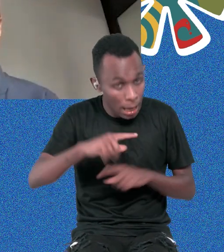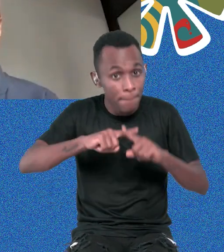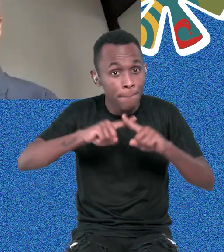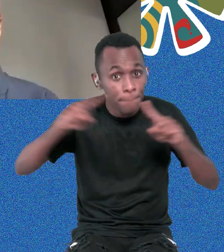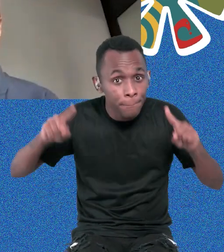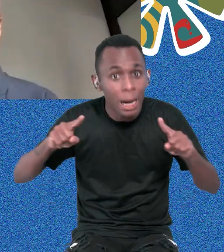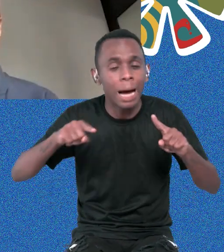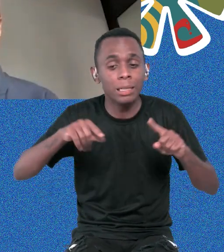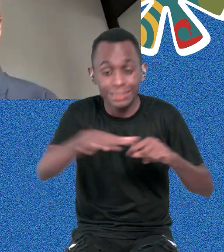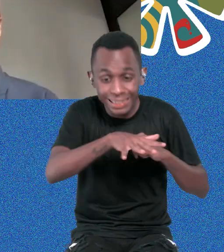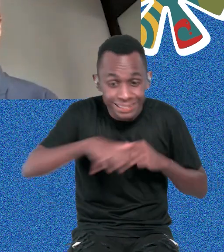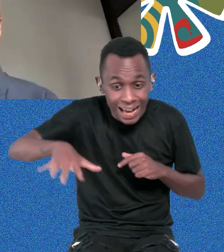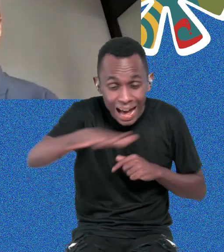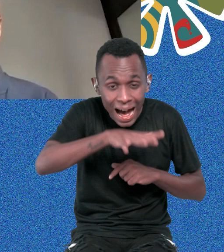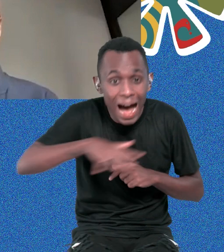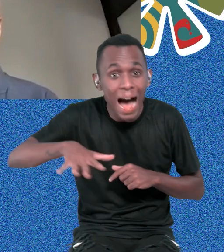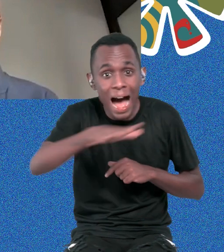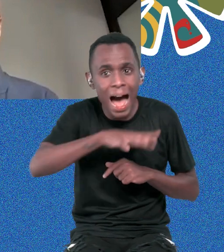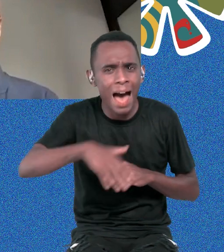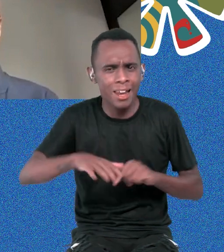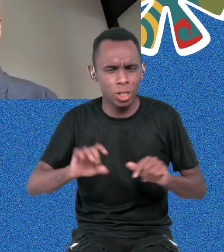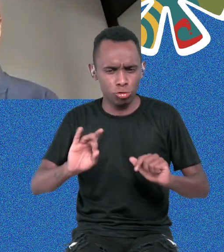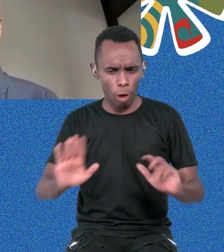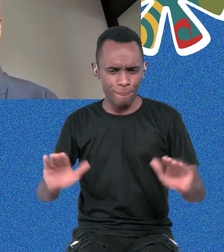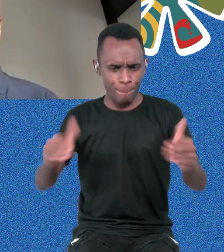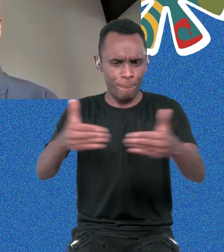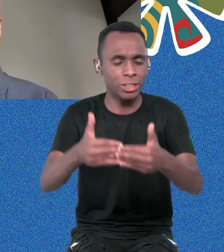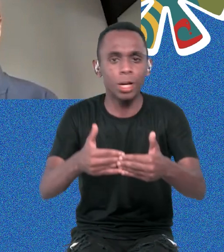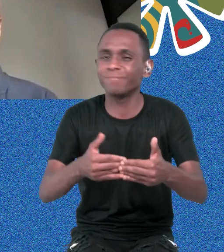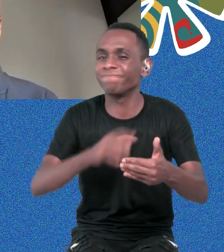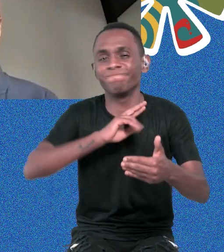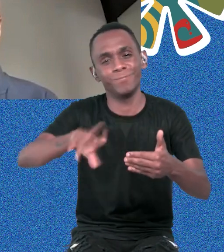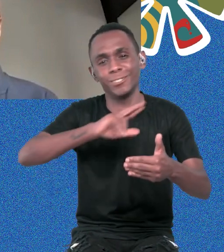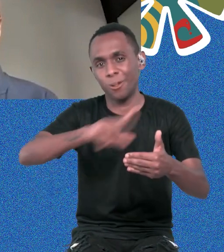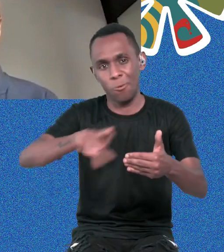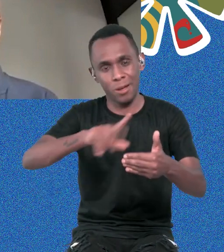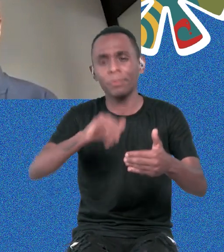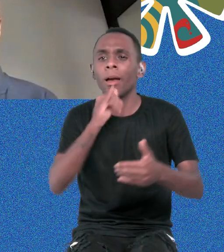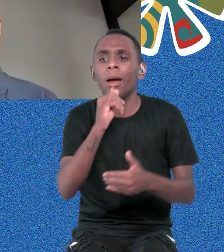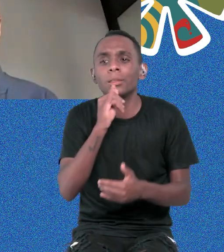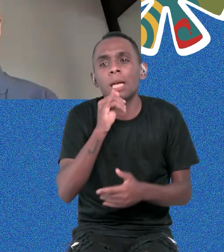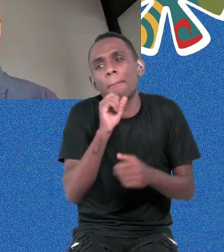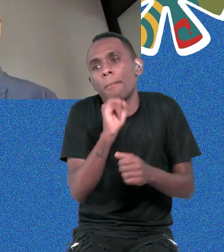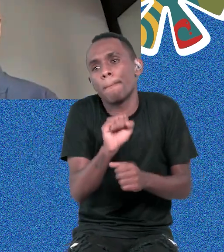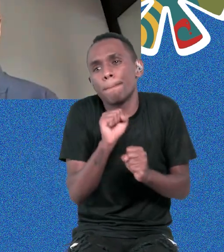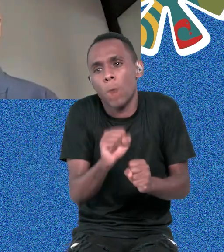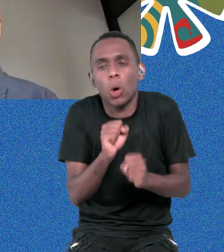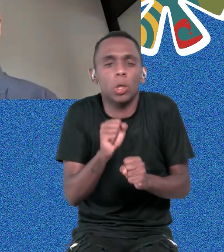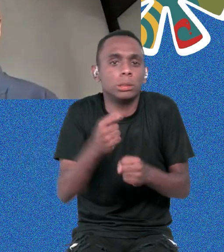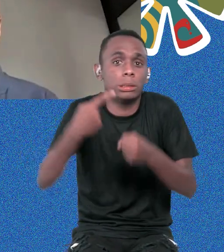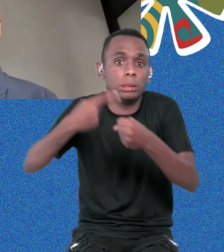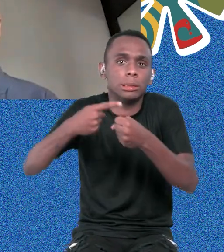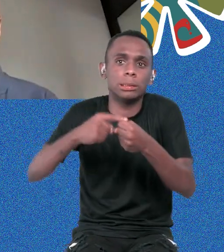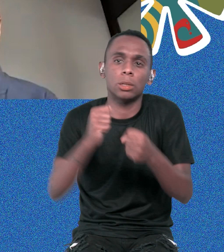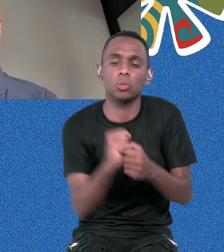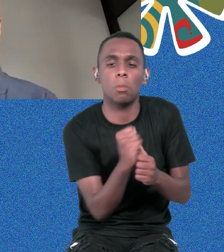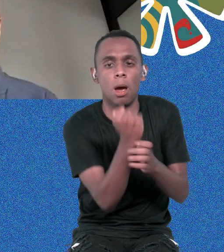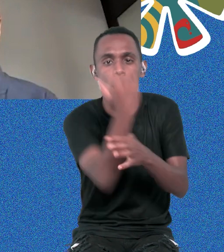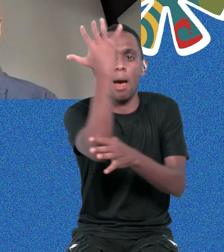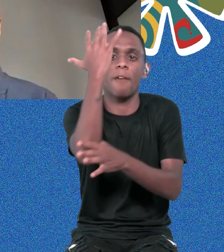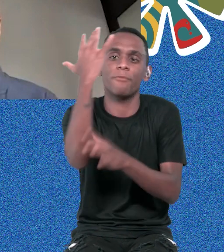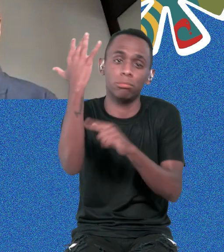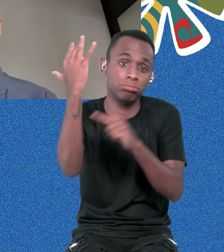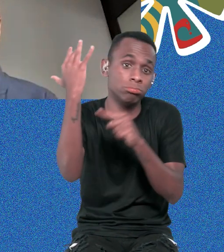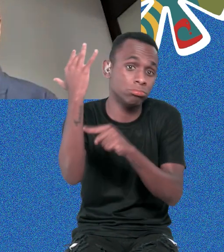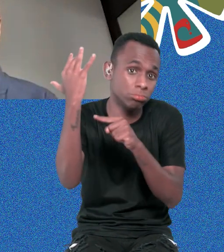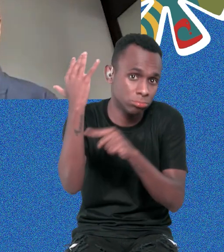nosso território, ele é físico, mas ele não se fecha nele. Por exemplo, pode ter na cidade uma